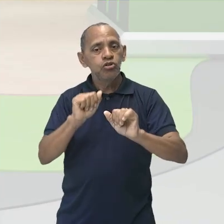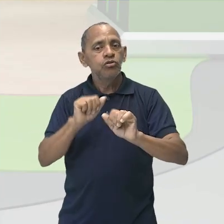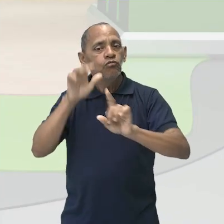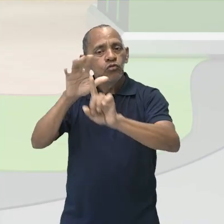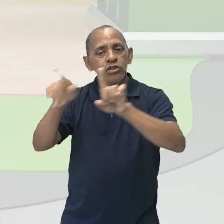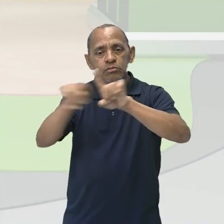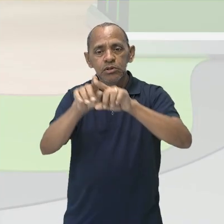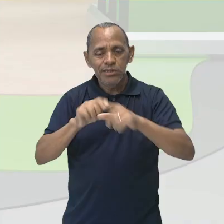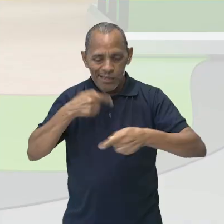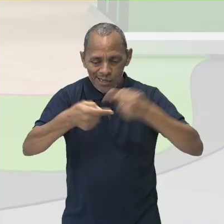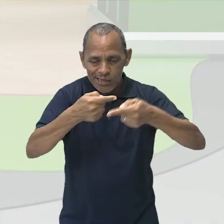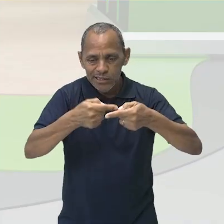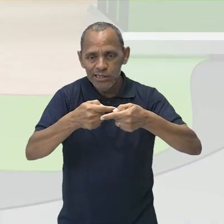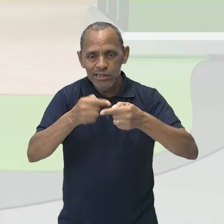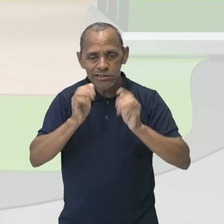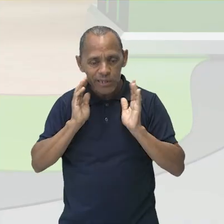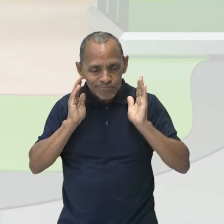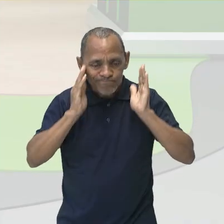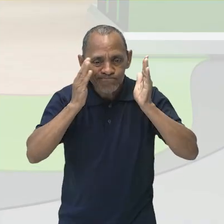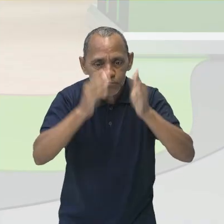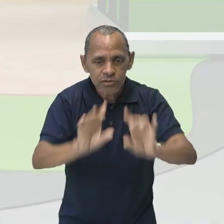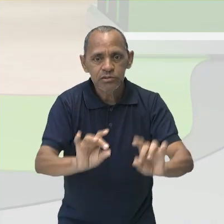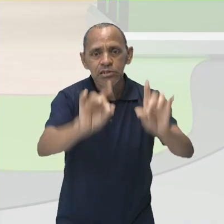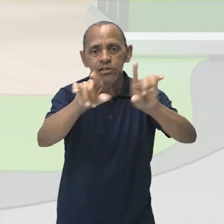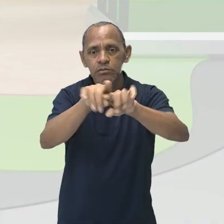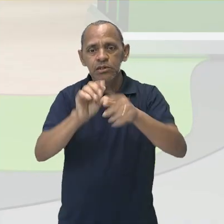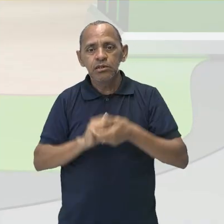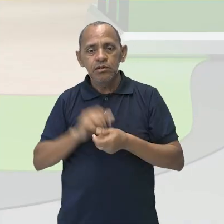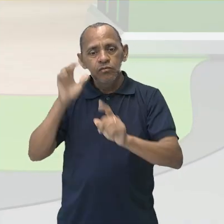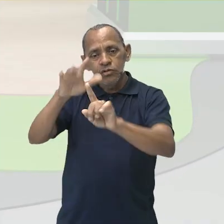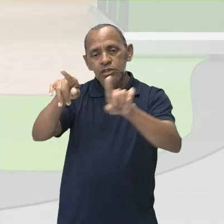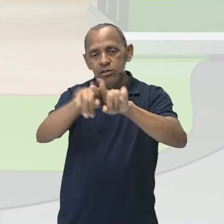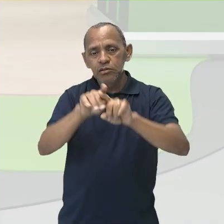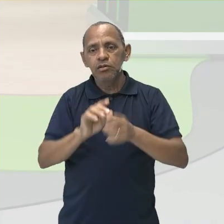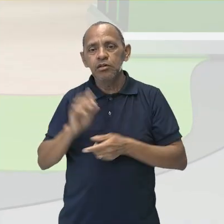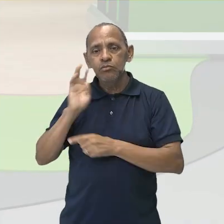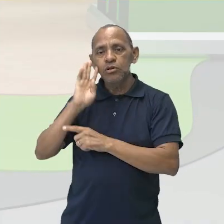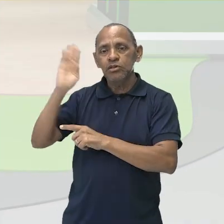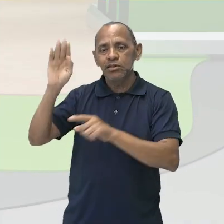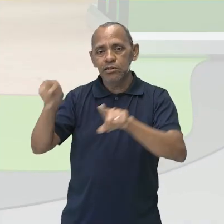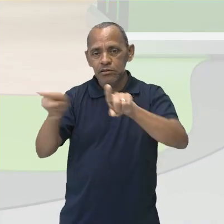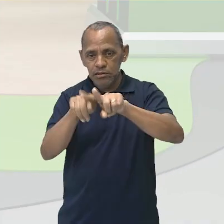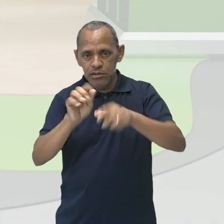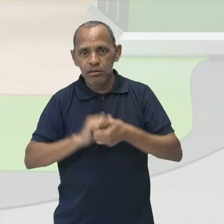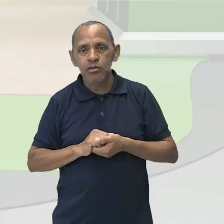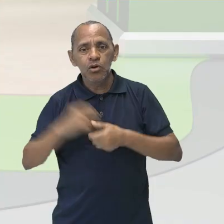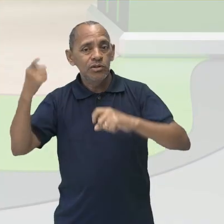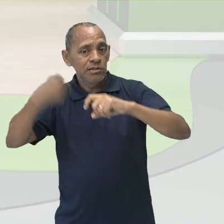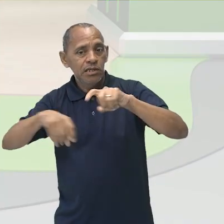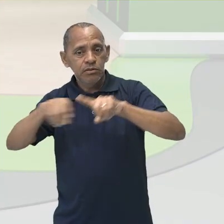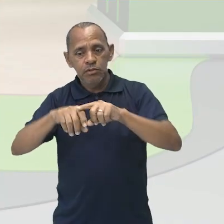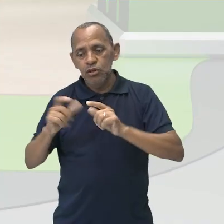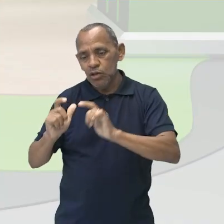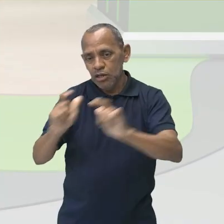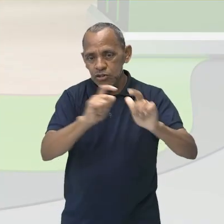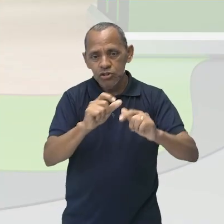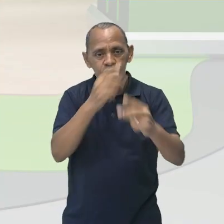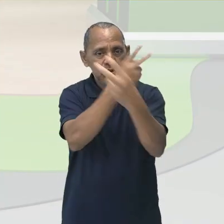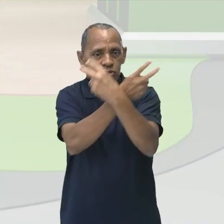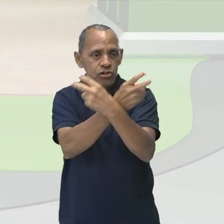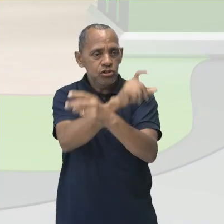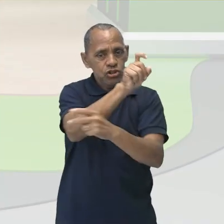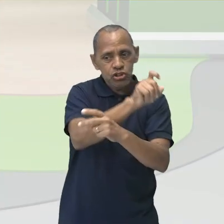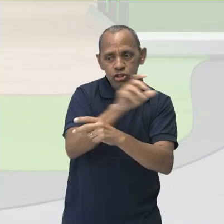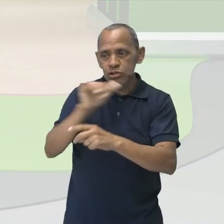de condições específicas, afetando predominantemente um sexo devido à sua localização dos cromossomos X